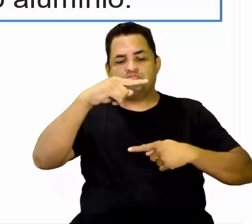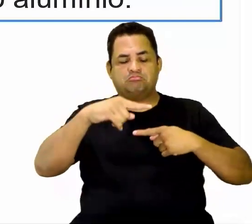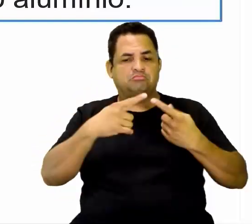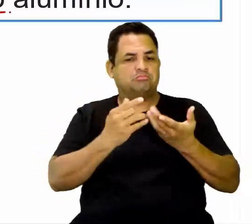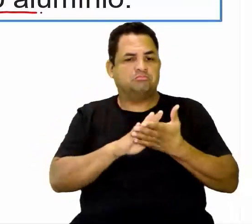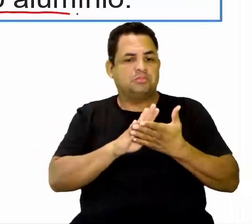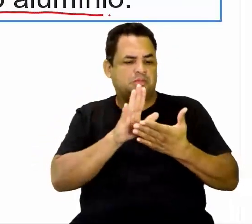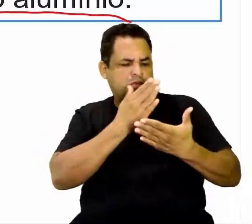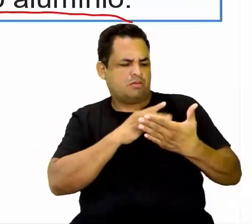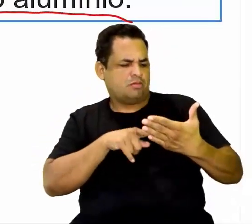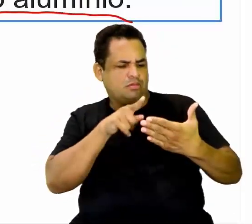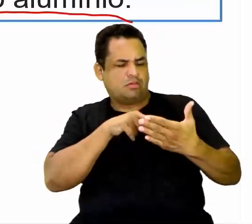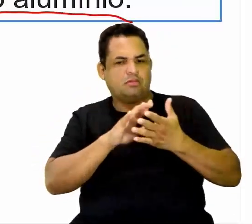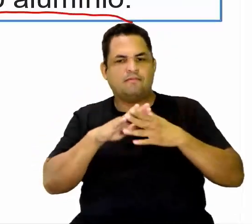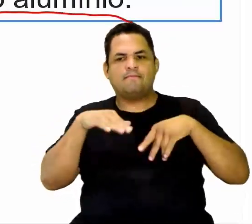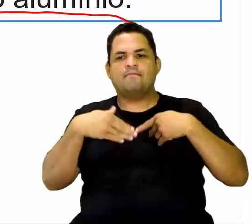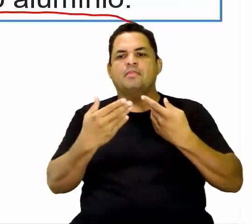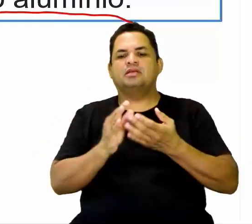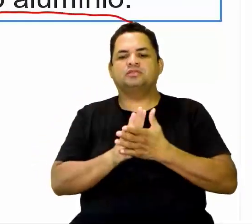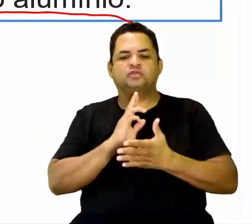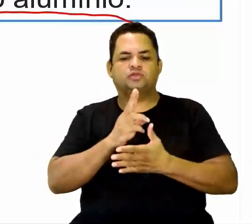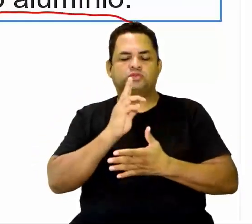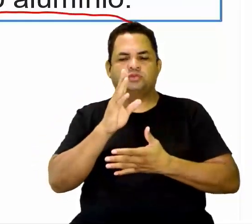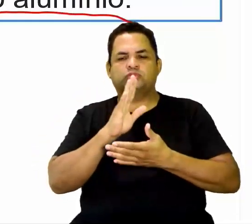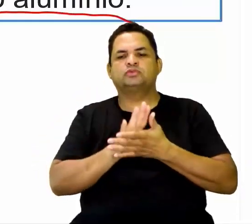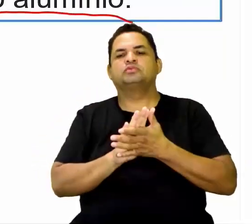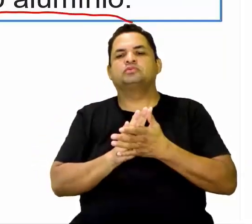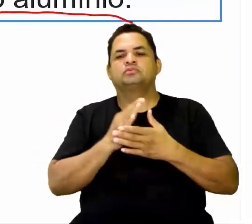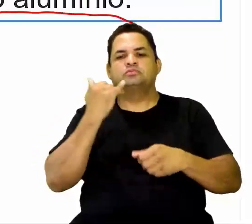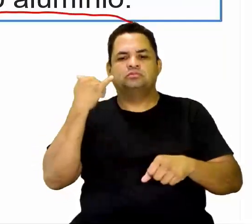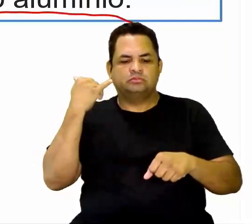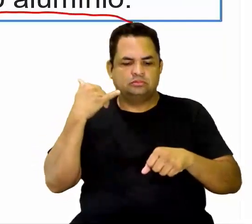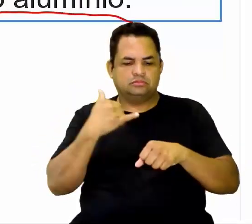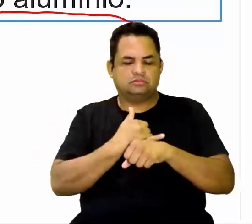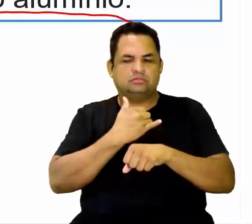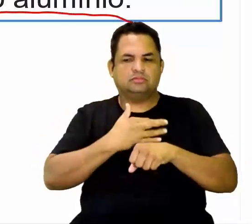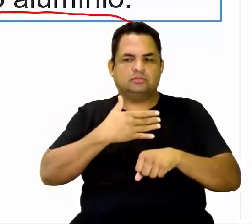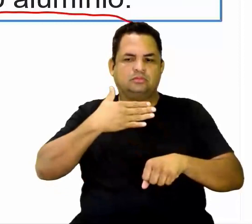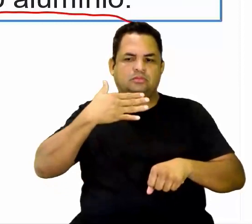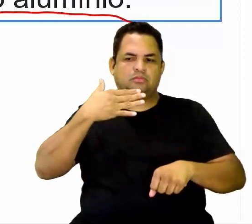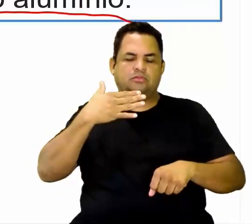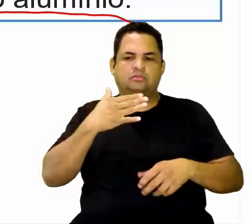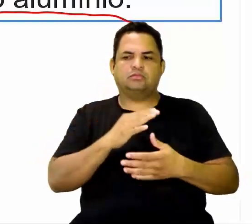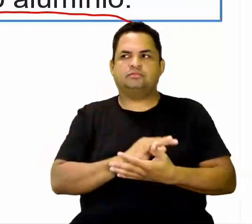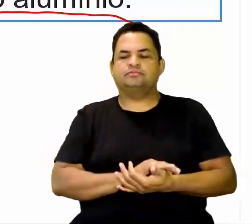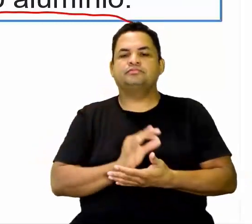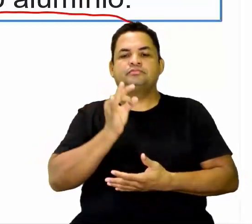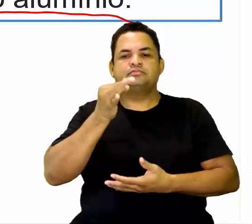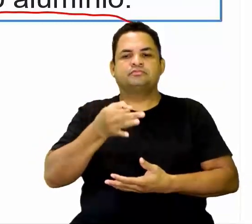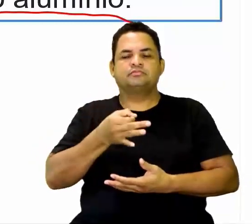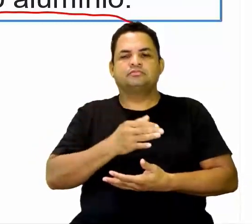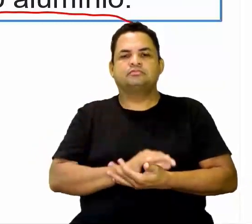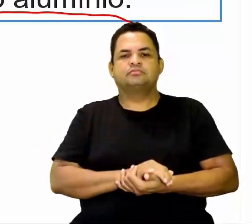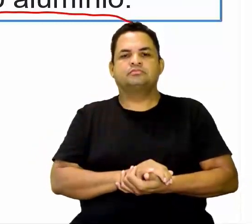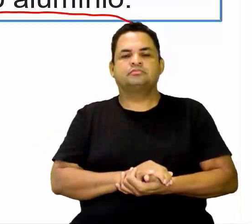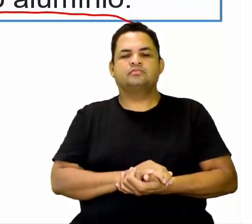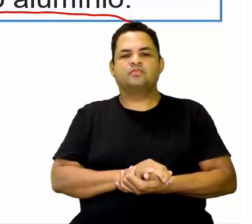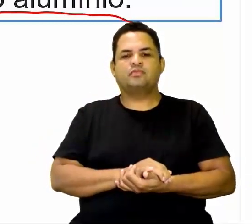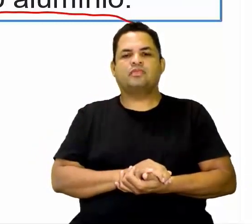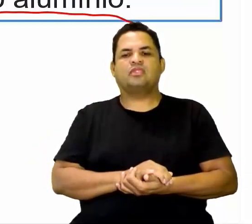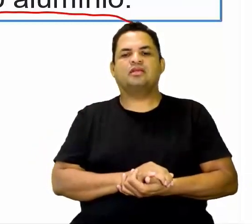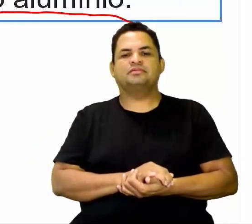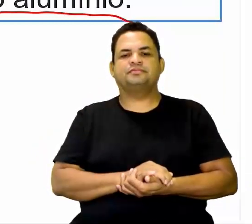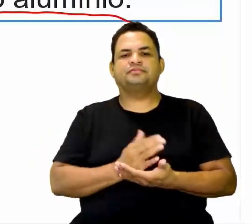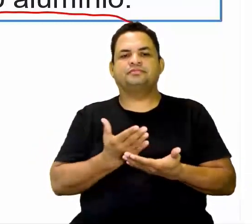aparência, mas que continua o material em si sendo alumínio, tá certo? Então,